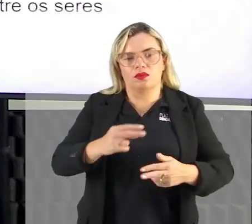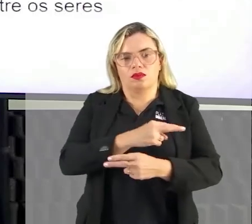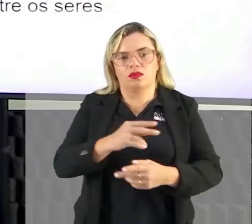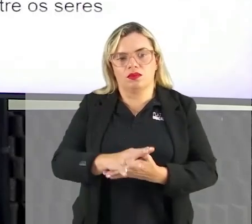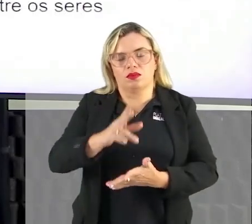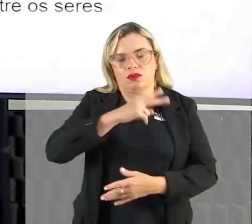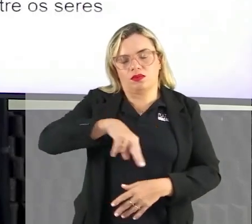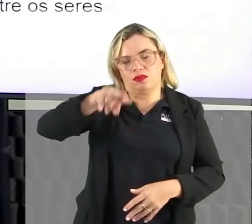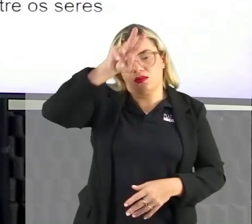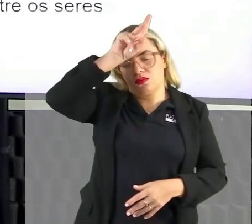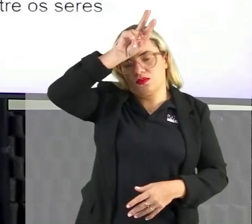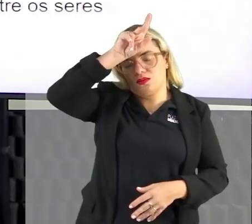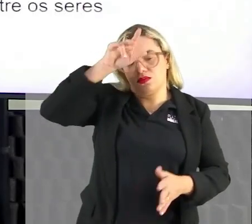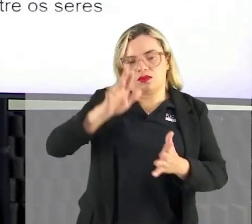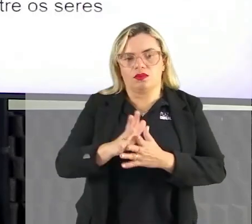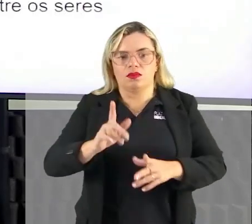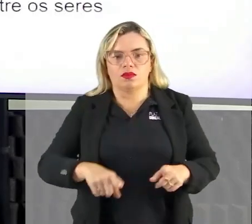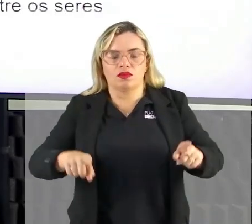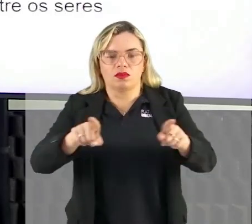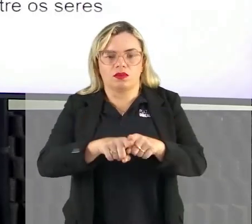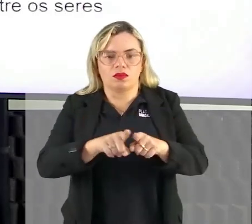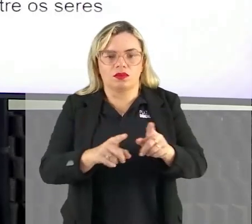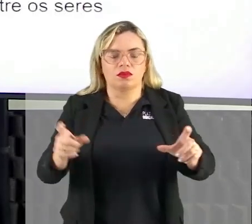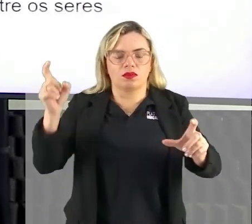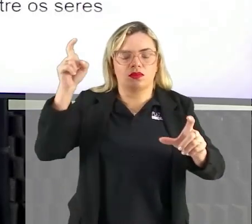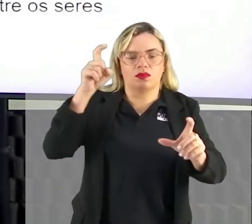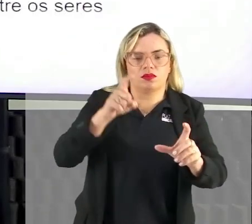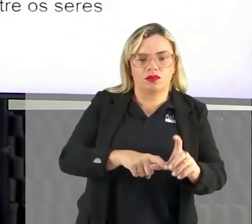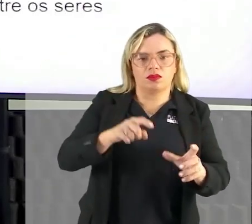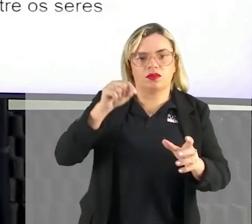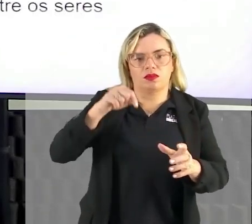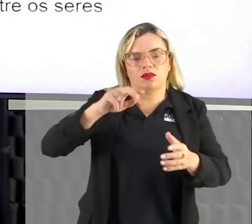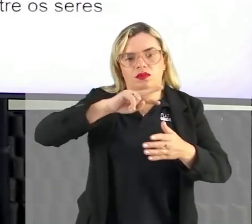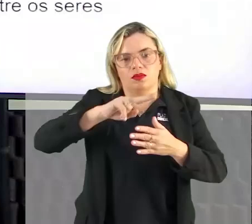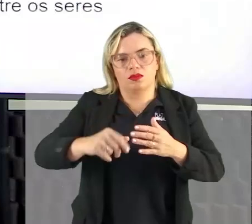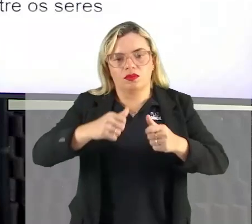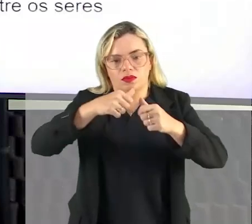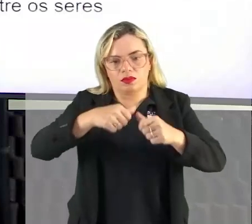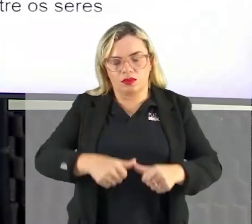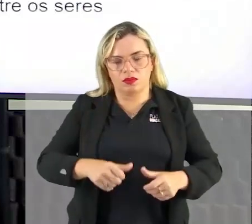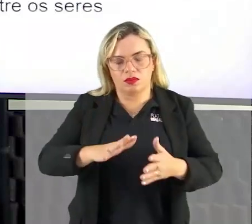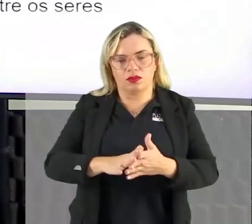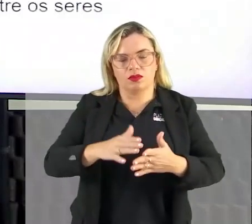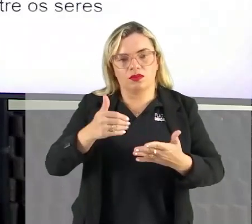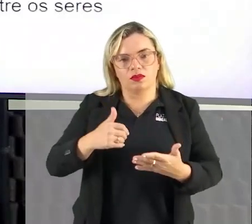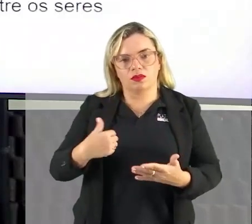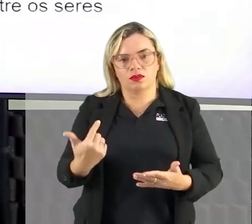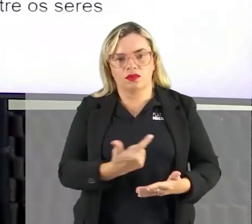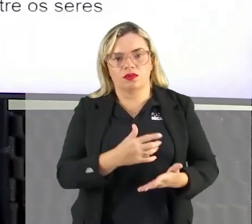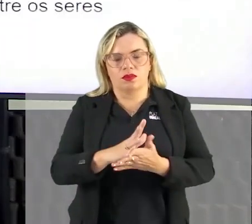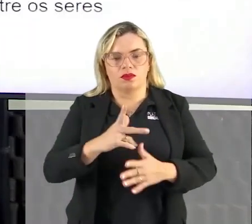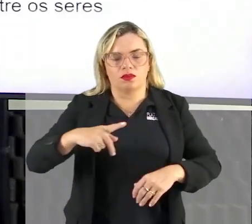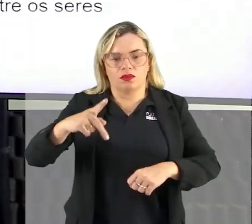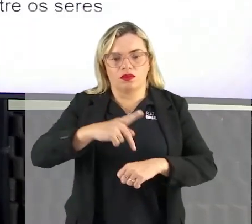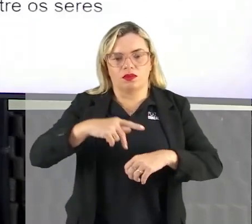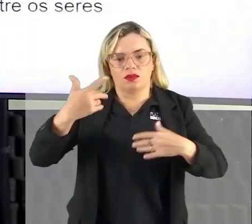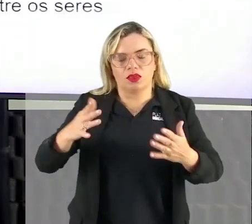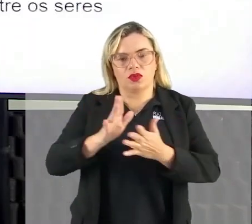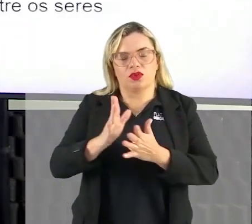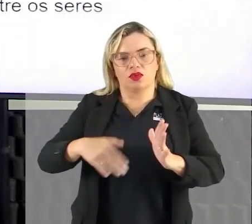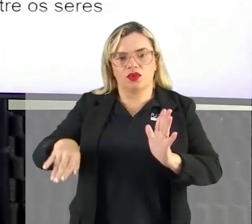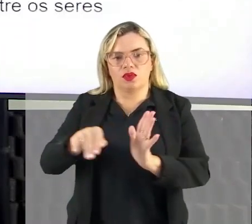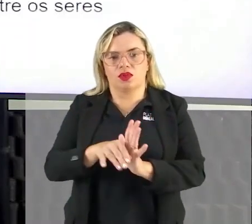das espécies que são daqui, e no momento que chega uma espécie que não é daqui, e ela se adapta e ela fica, então